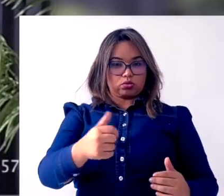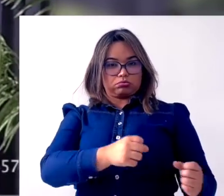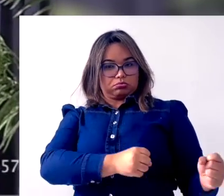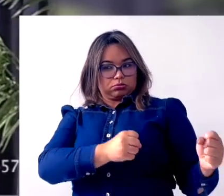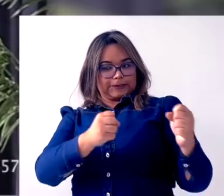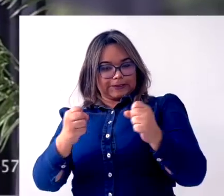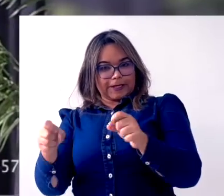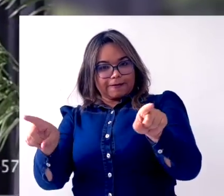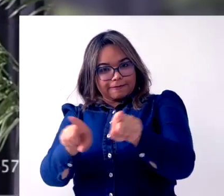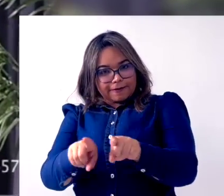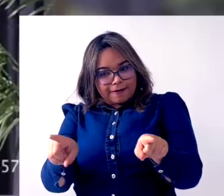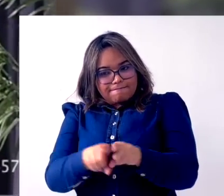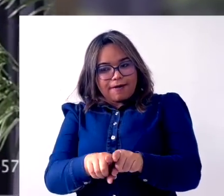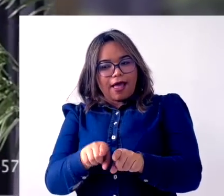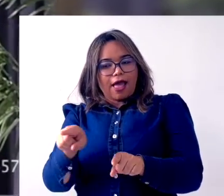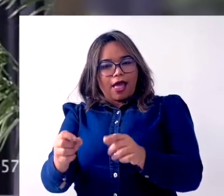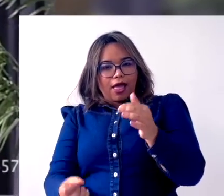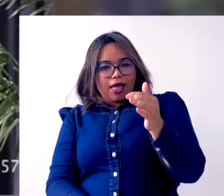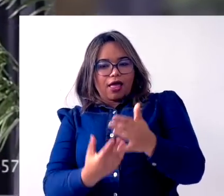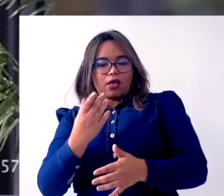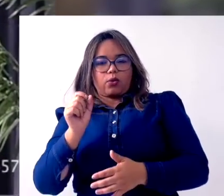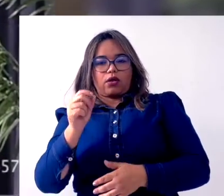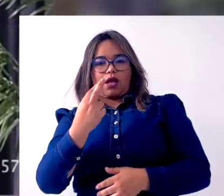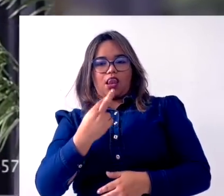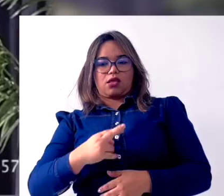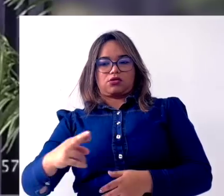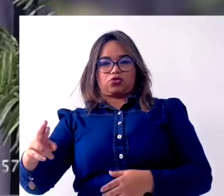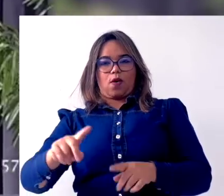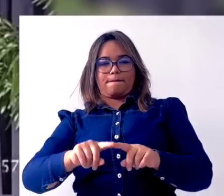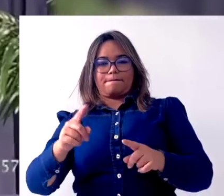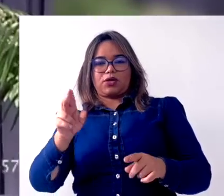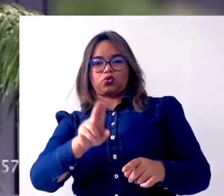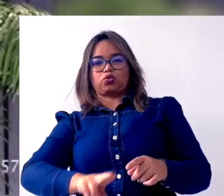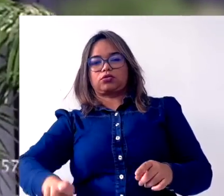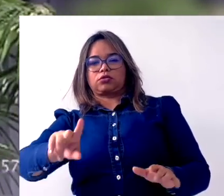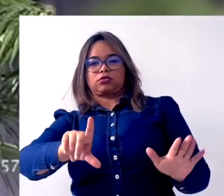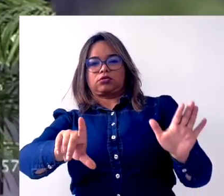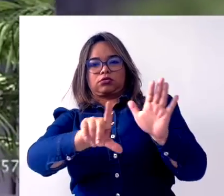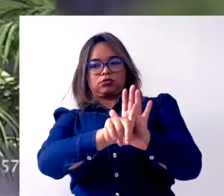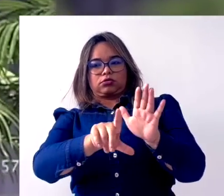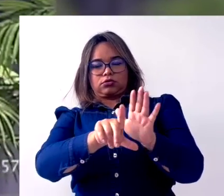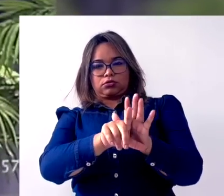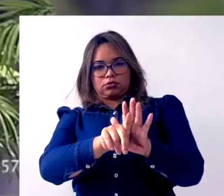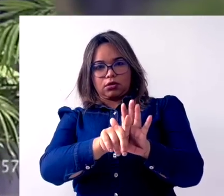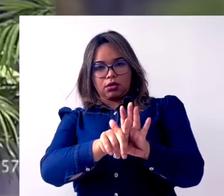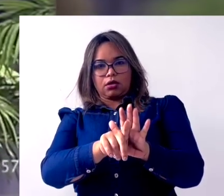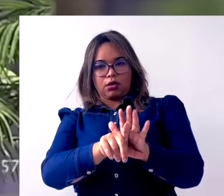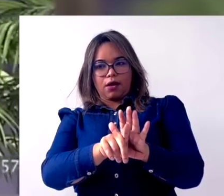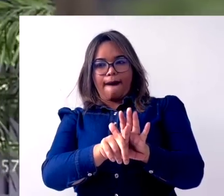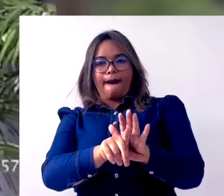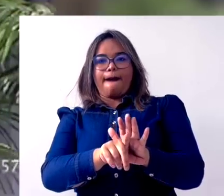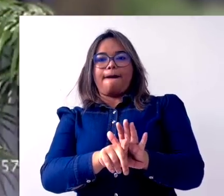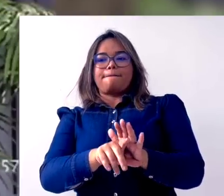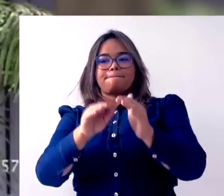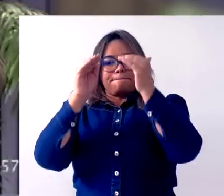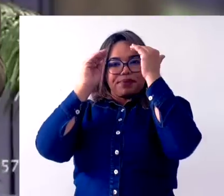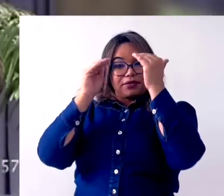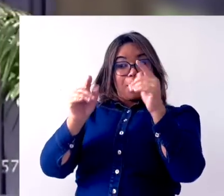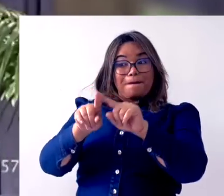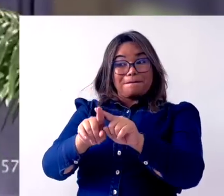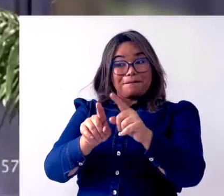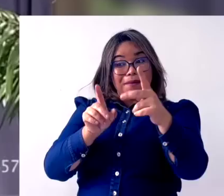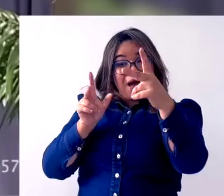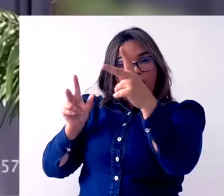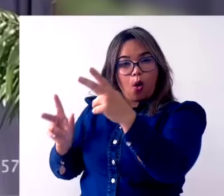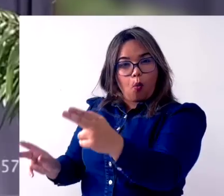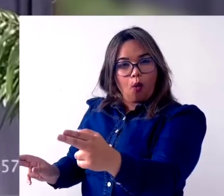para enfatizar suas doutrinas, mas essas doutrinas são doutrinas da primeira besta, de Roma,